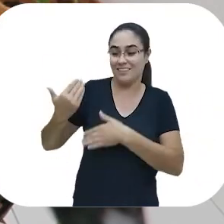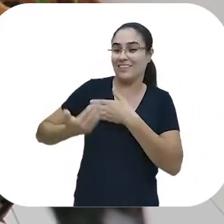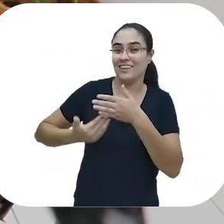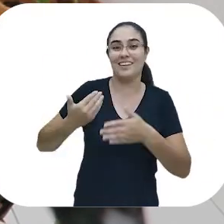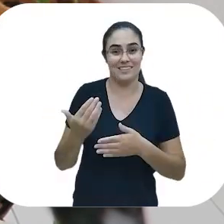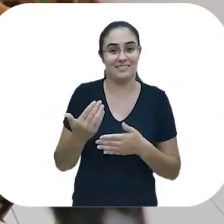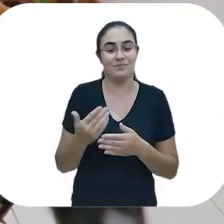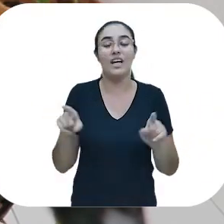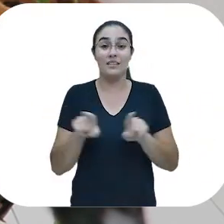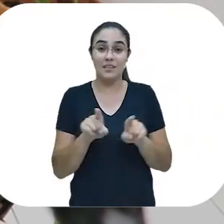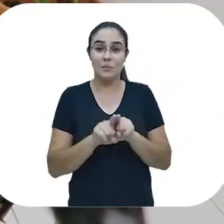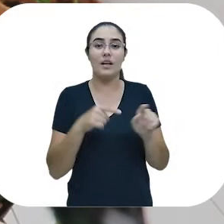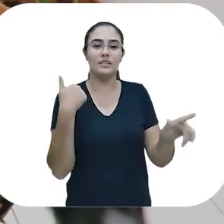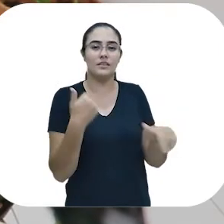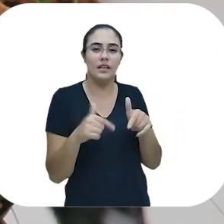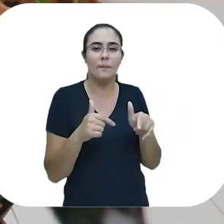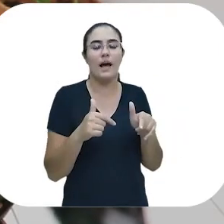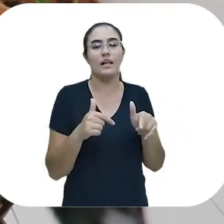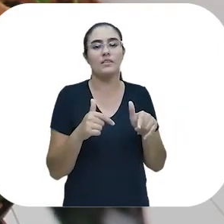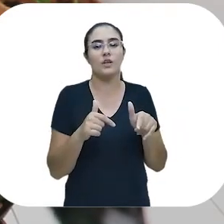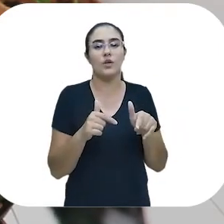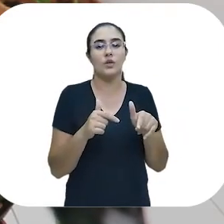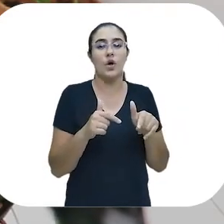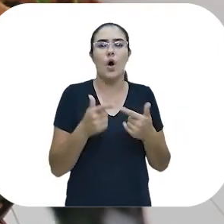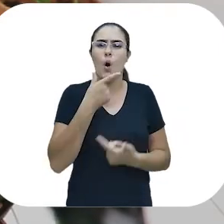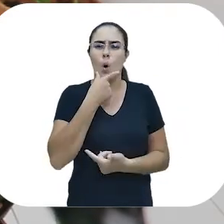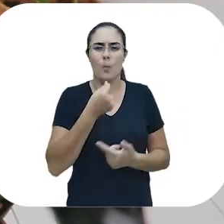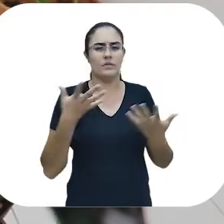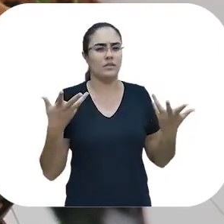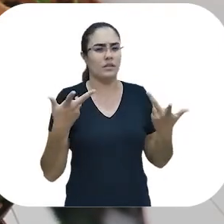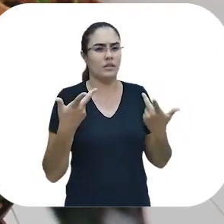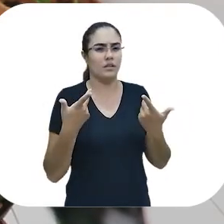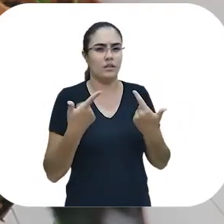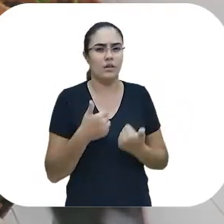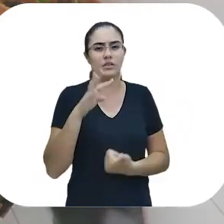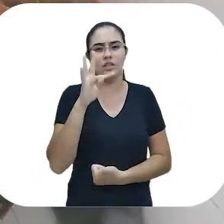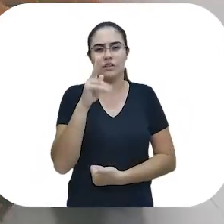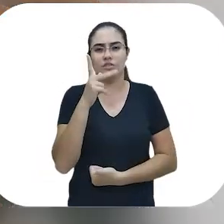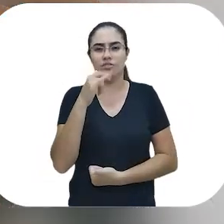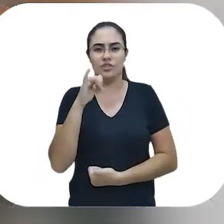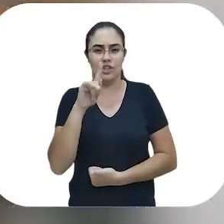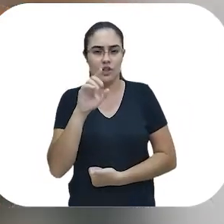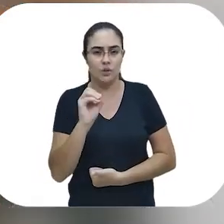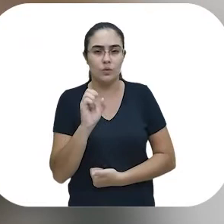tenho um trabalho com homens incríveis, né? Como o Diego Souza, o